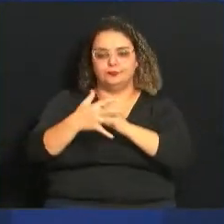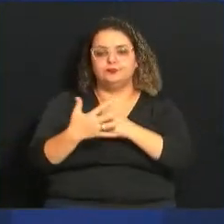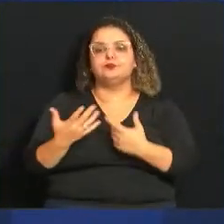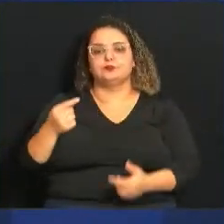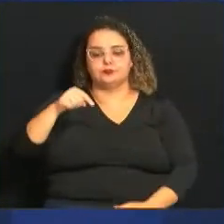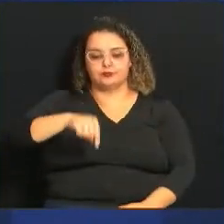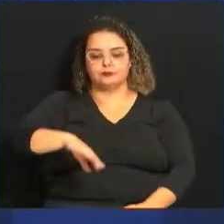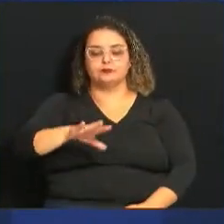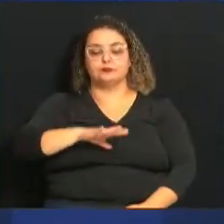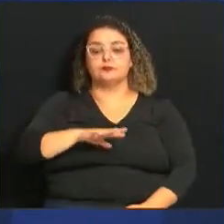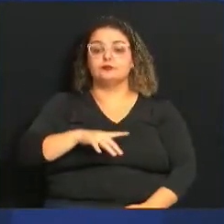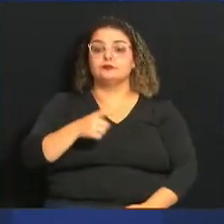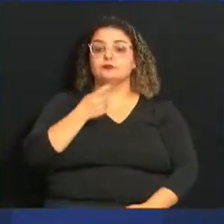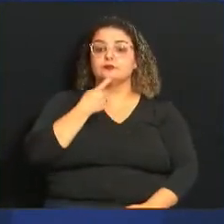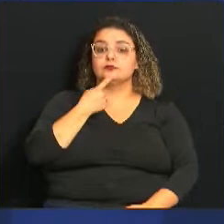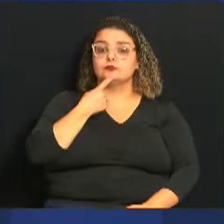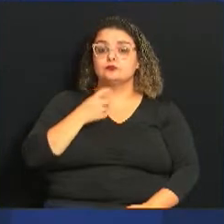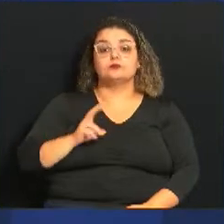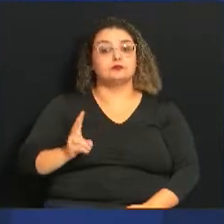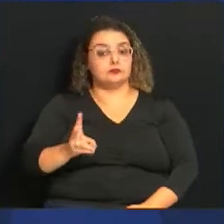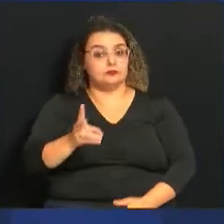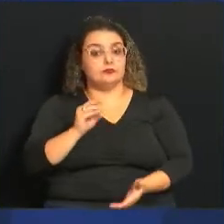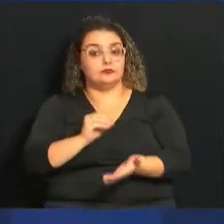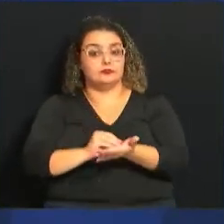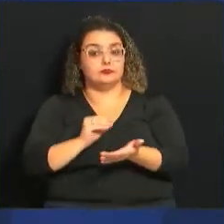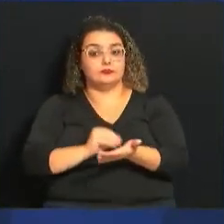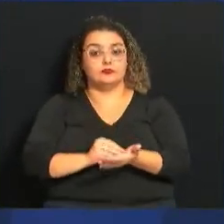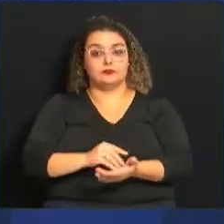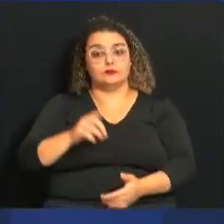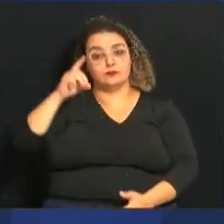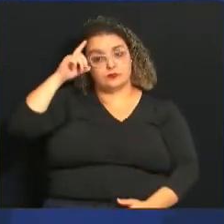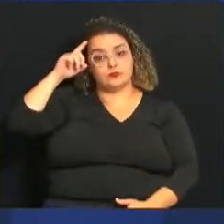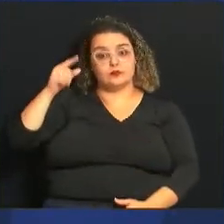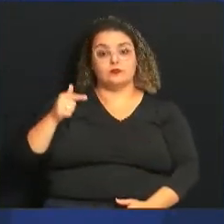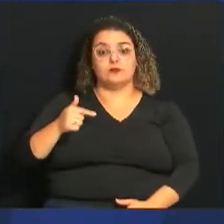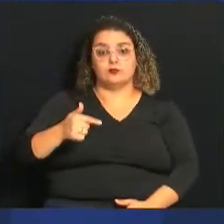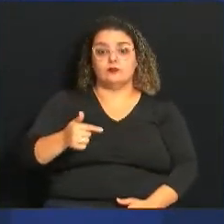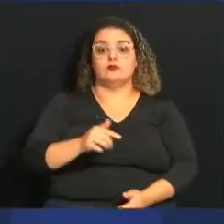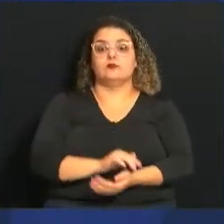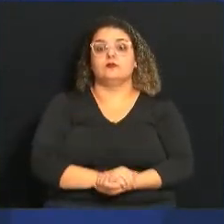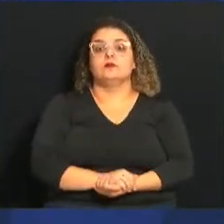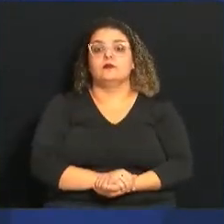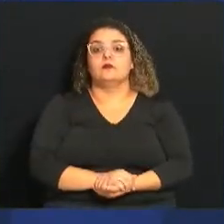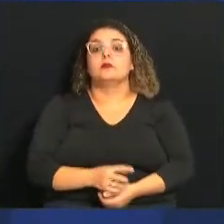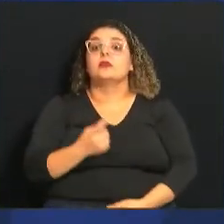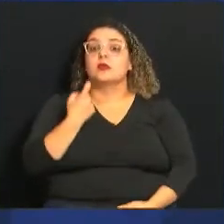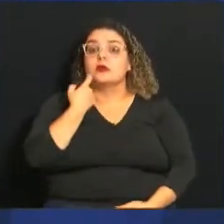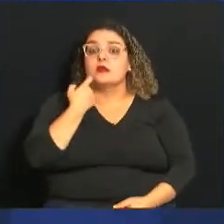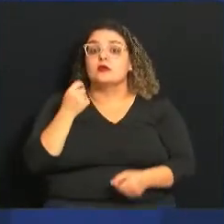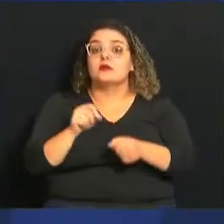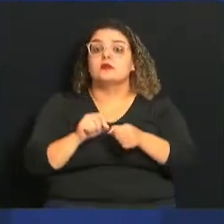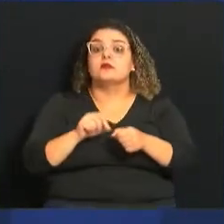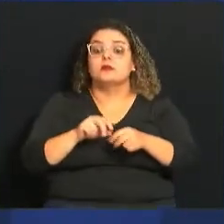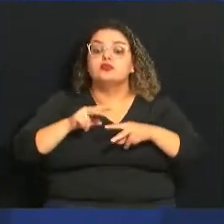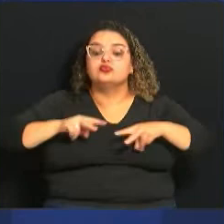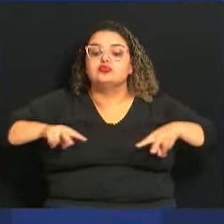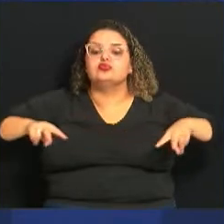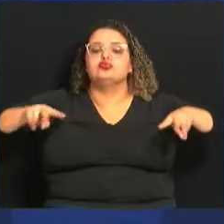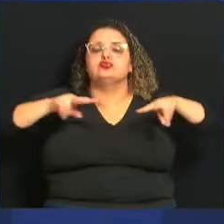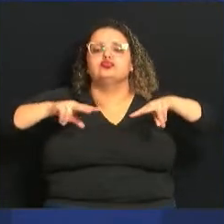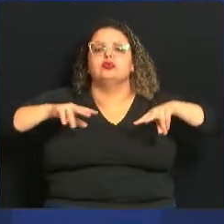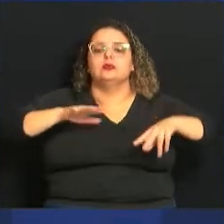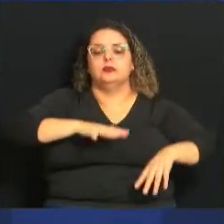nosso município e sempre no último dia da semana, né, na sexta-feira, a gente faz aquele panorama da região metropolitana